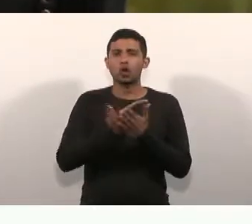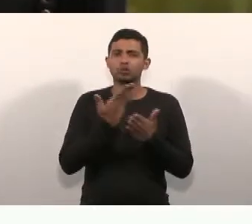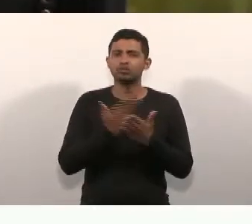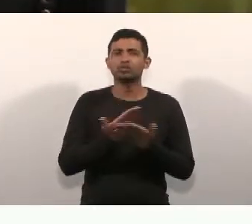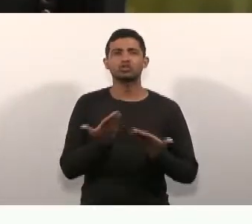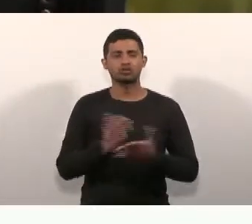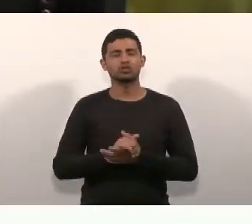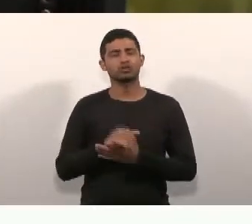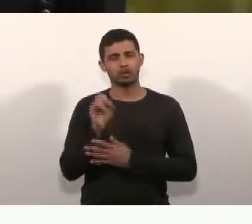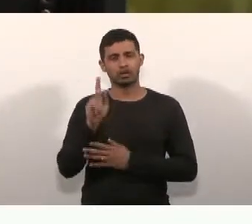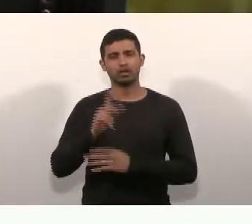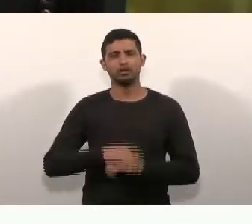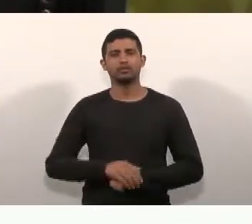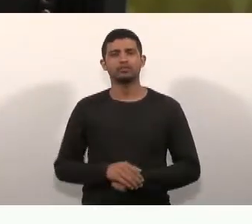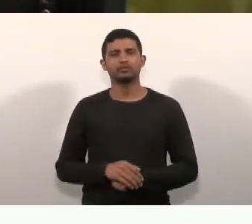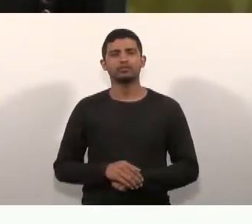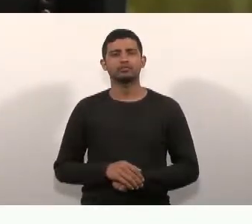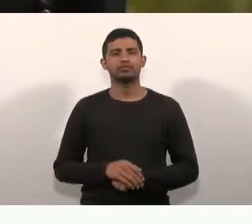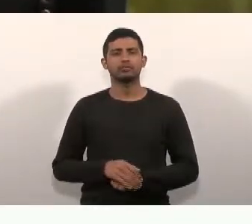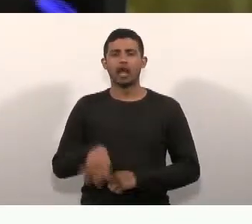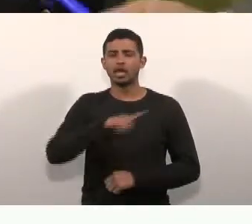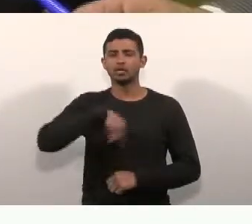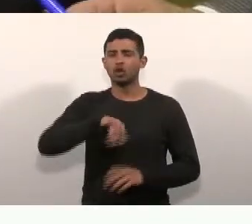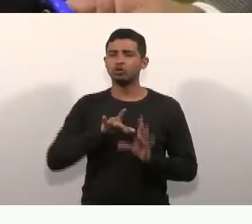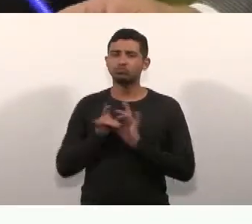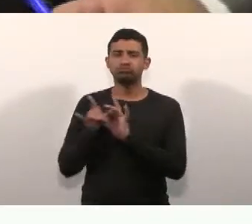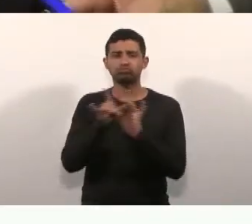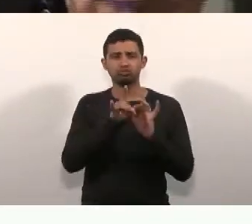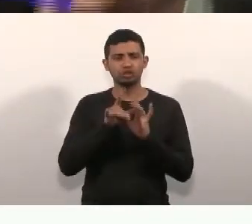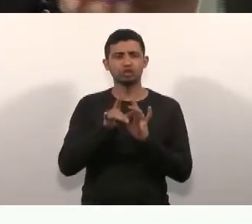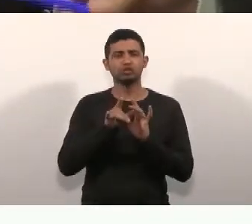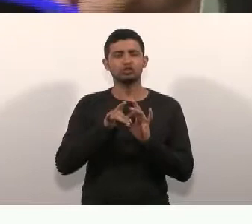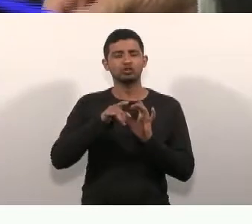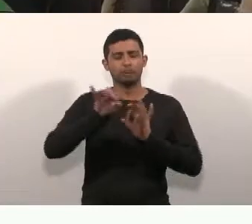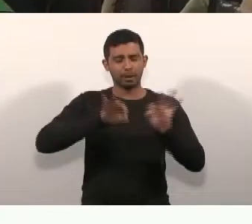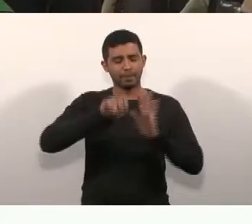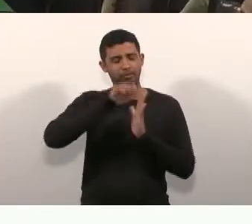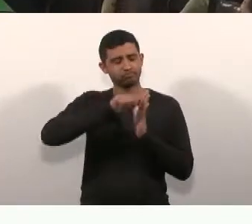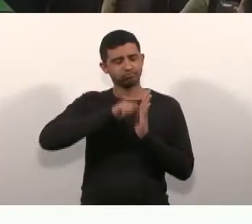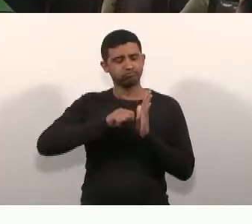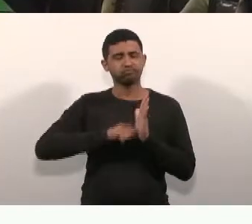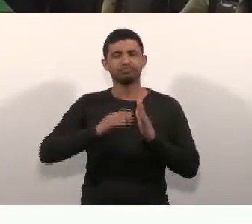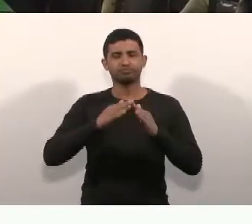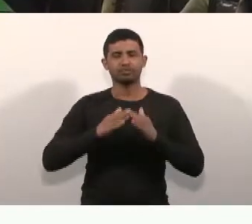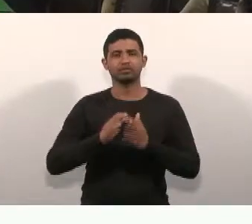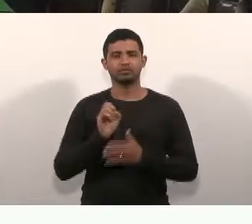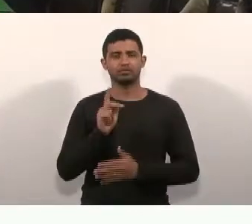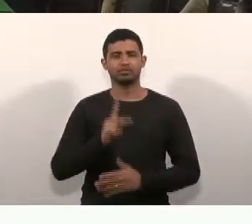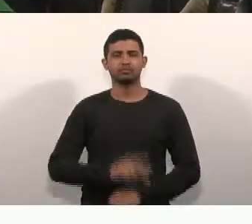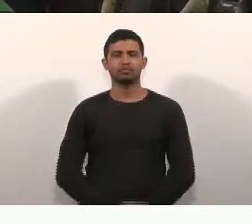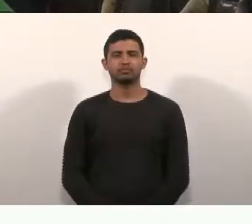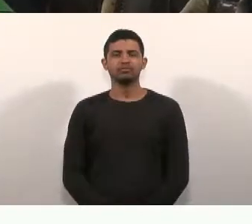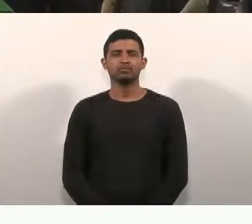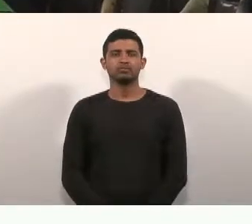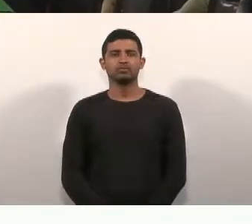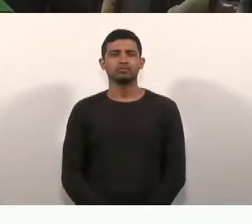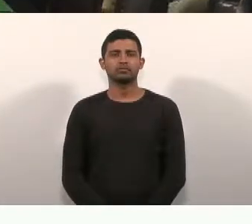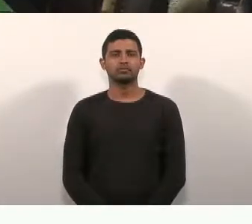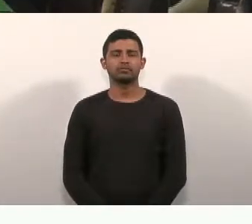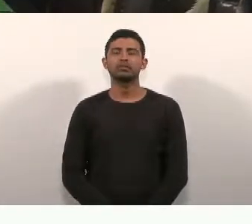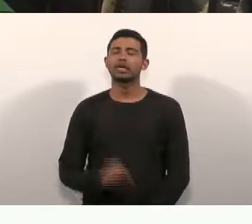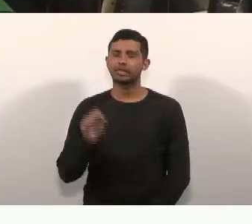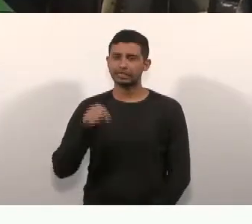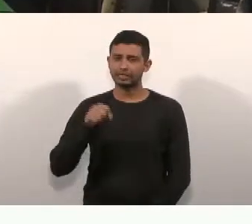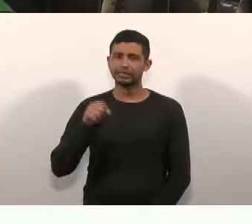etanol, certo? Então, a gente faria em conjunto esse pedido. Exatamente. Isso